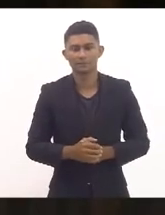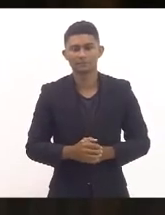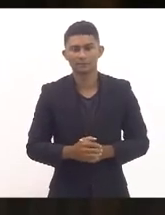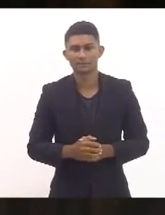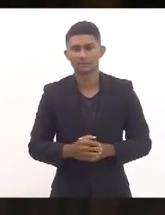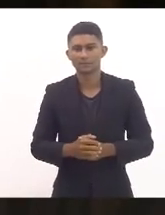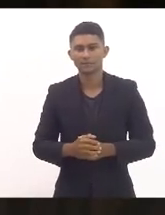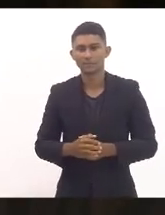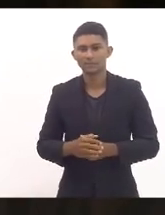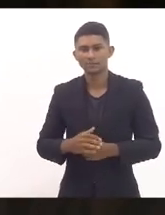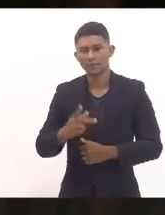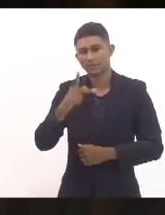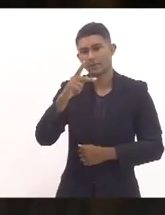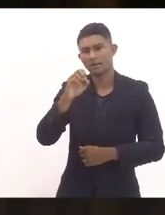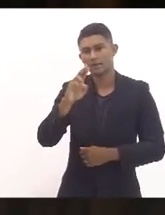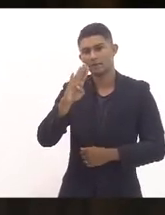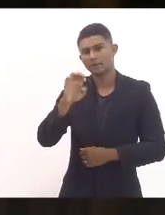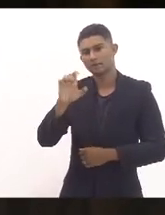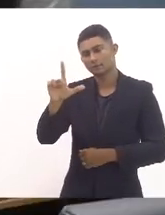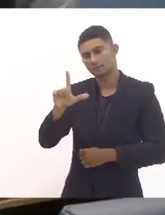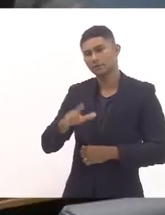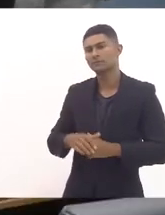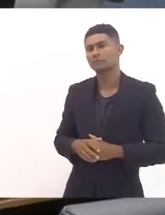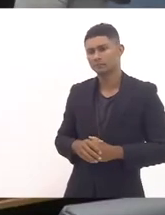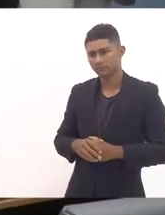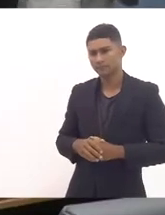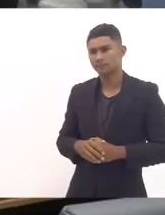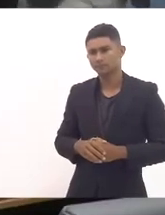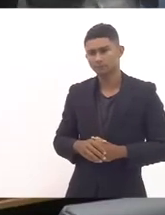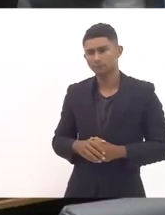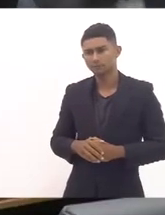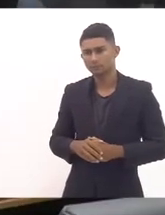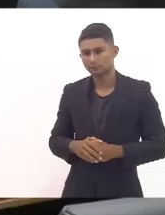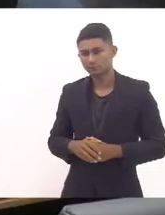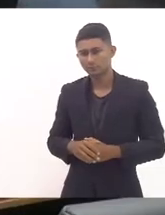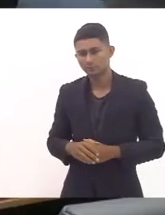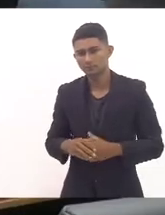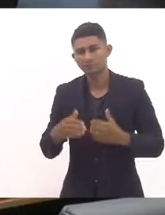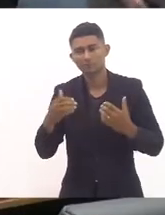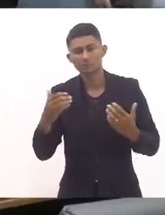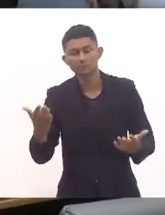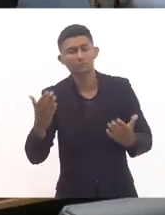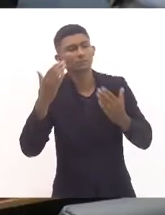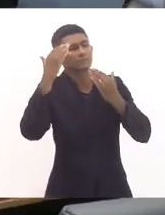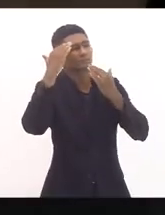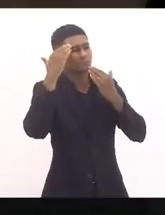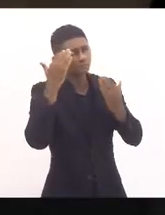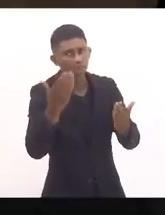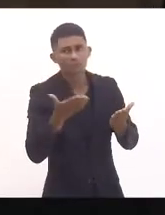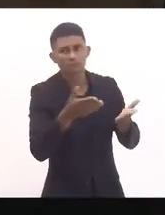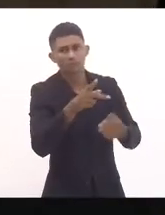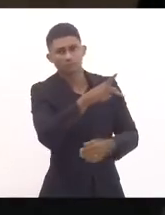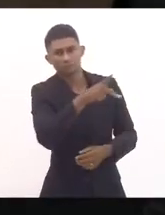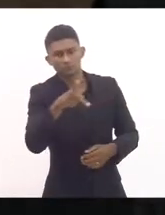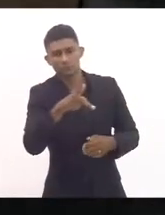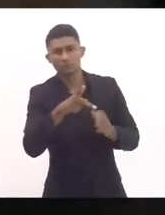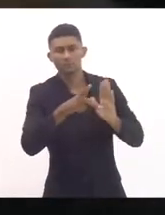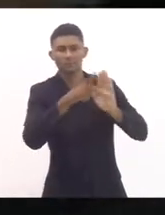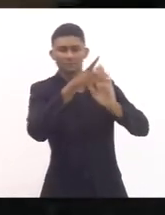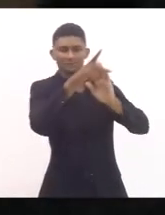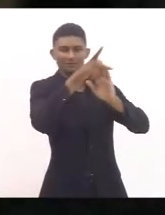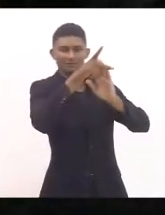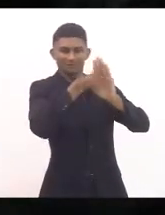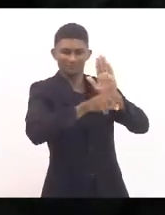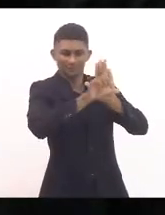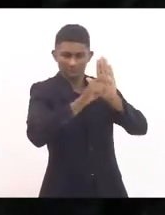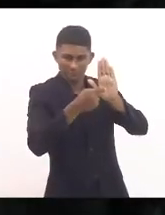Deputado Pobel. Presidente, questão de ordem. Só agradecer ao nosso presidente o projeto ter voltado aqui e